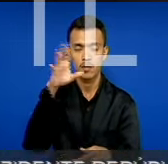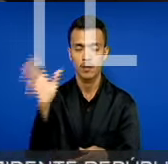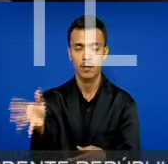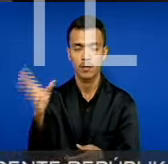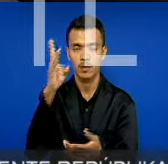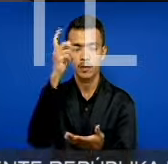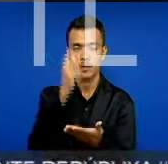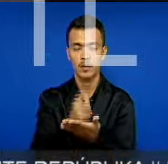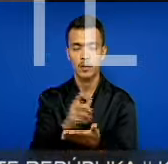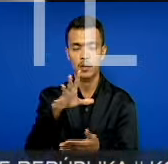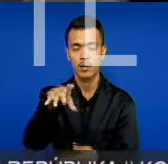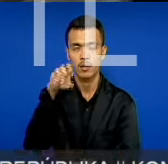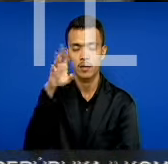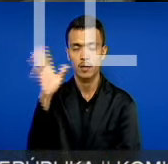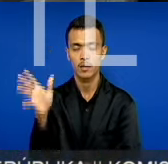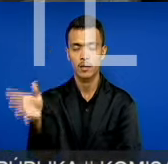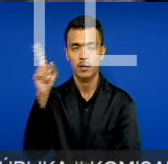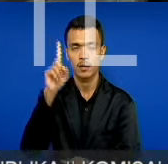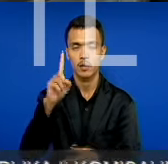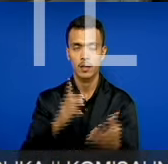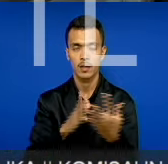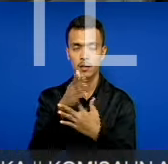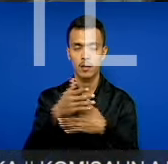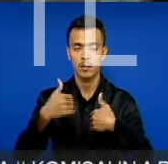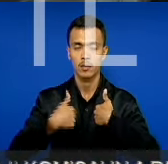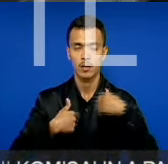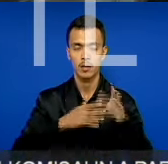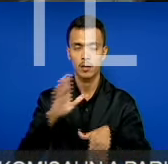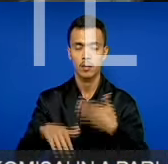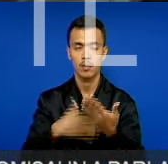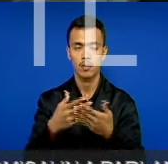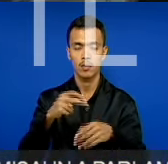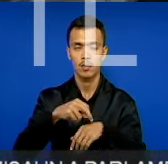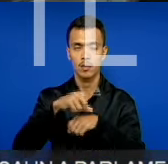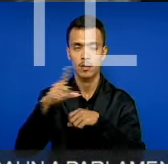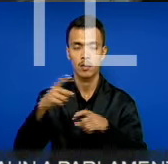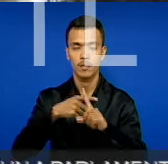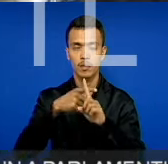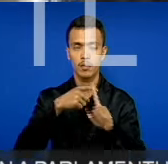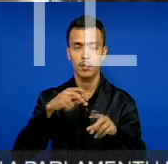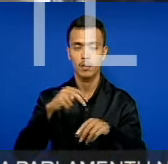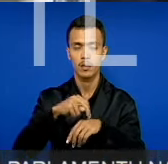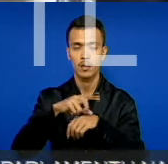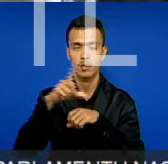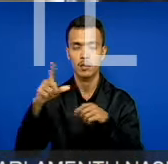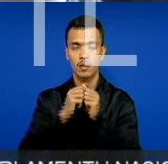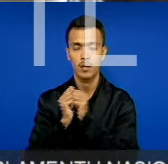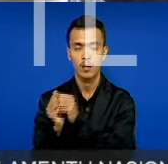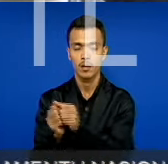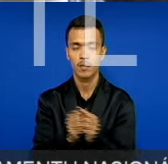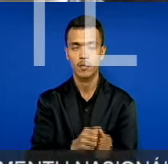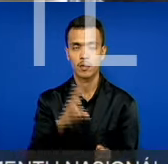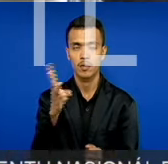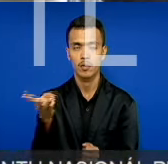atus lima lima nulu resinida tama ia território nasional no ema sai husi território nasional hamutuk rihung neng